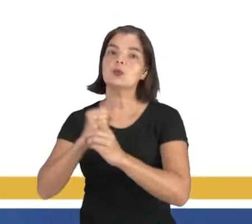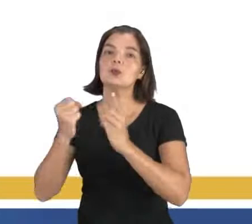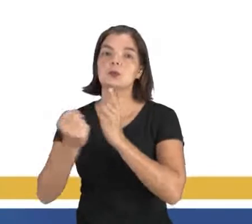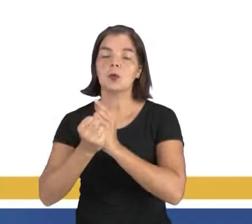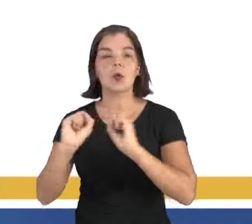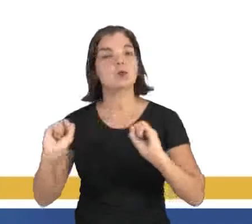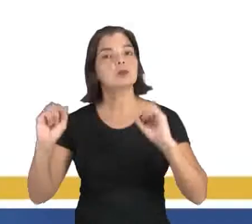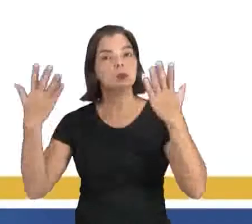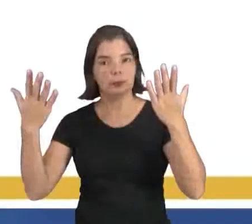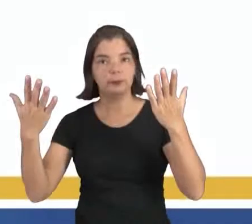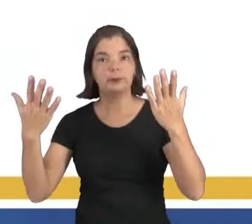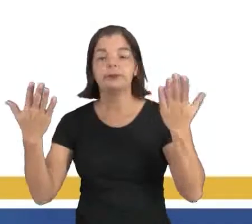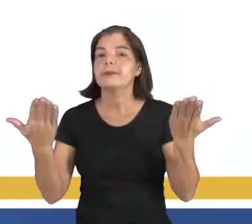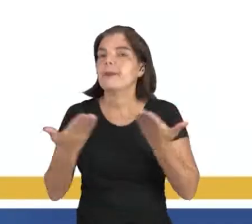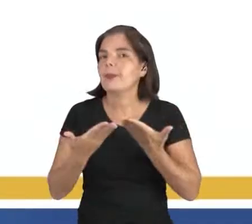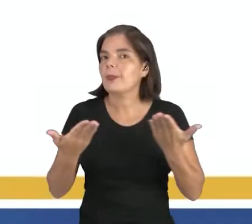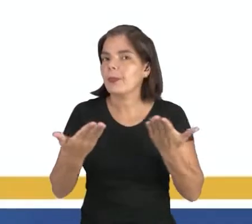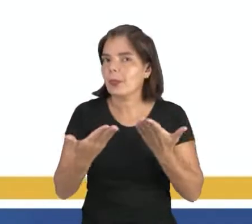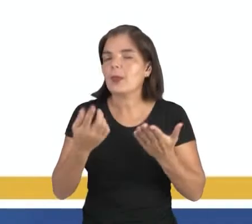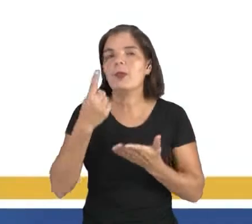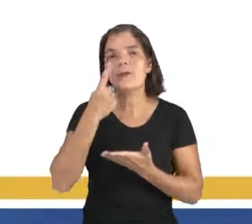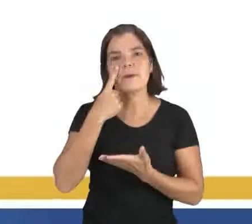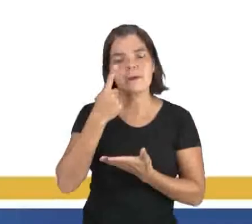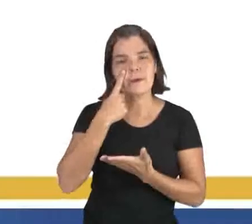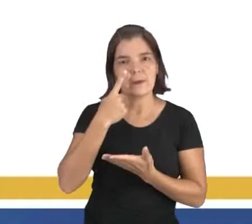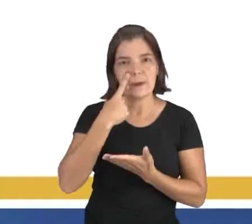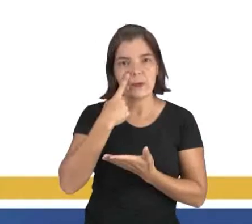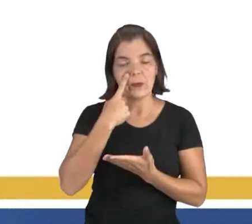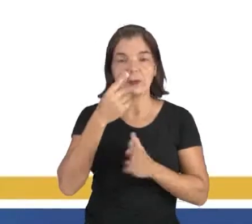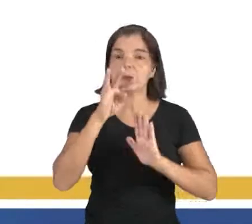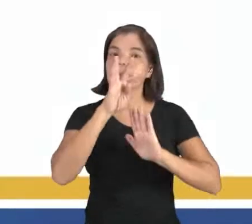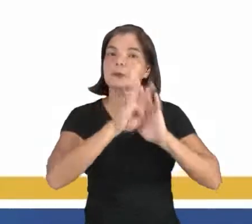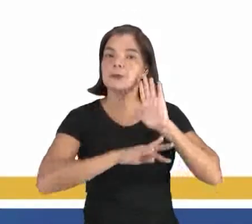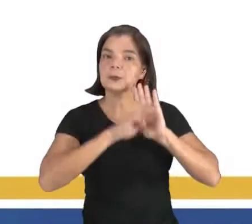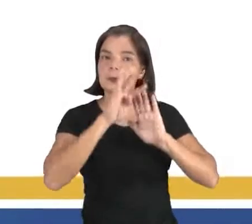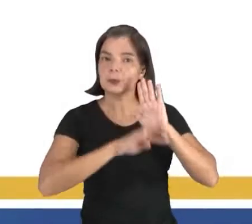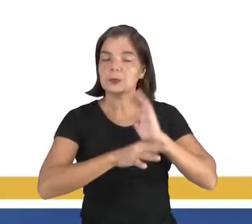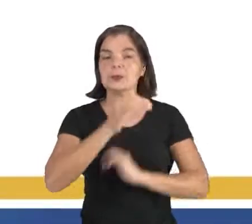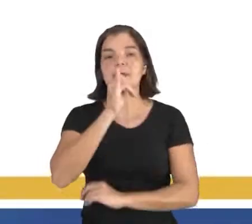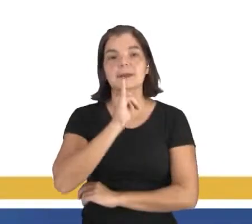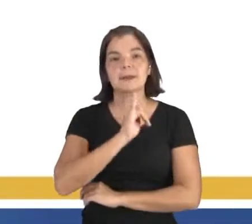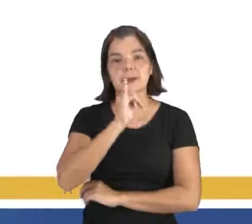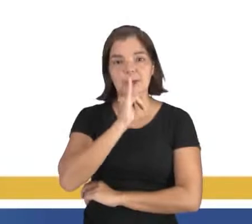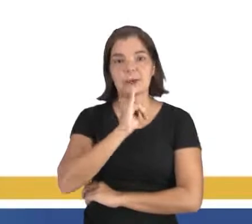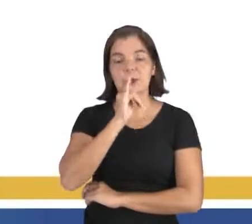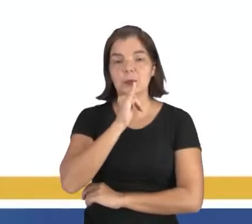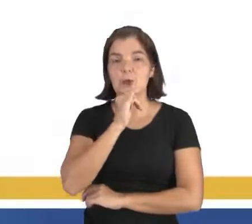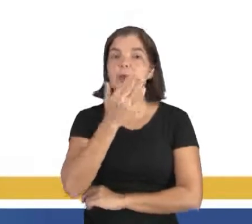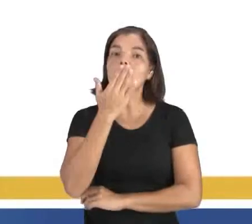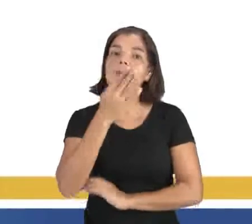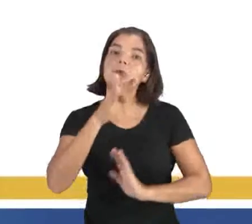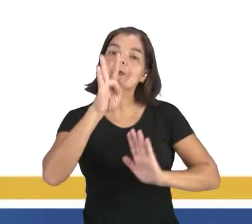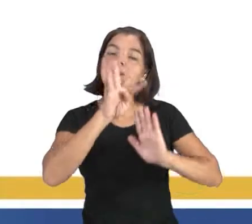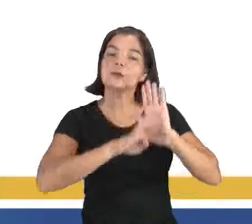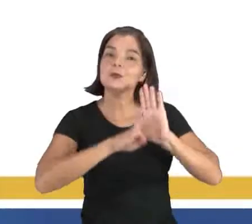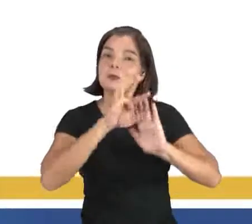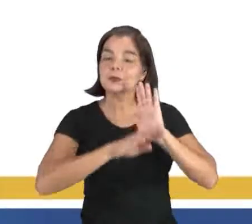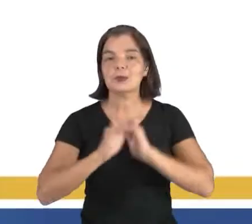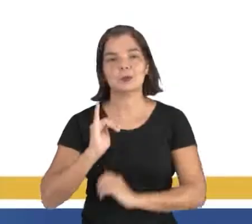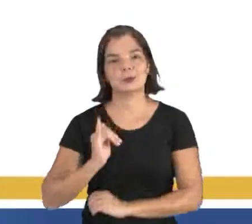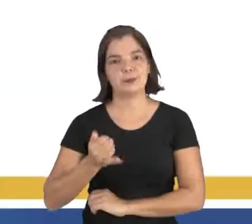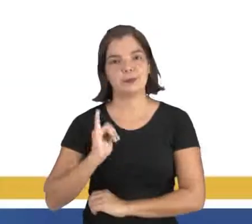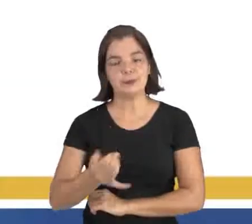uma festa. Agora, nós iremos ver um texto que exemplifica o tipo textual